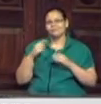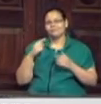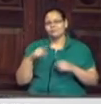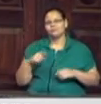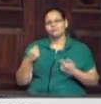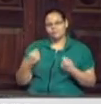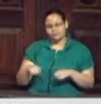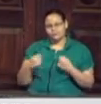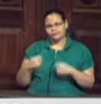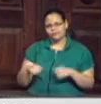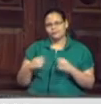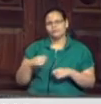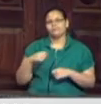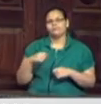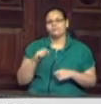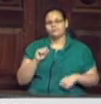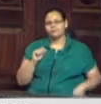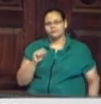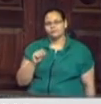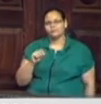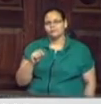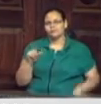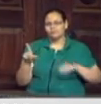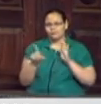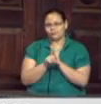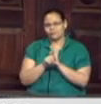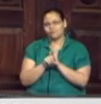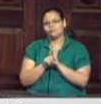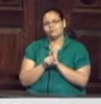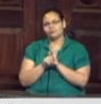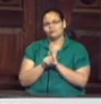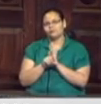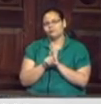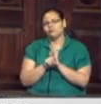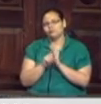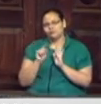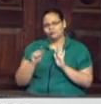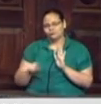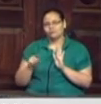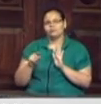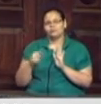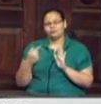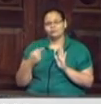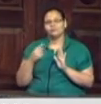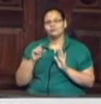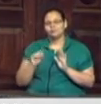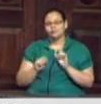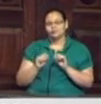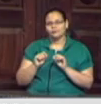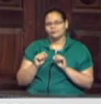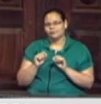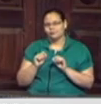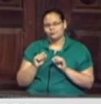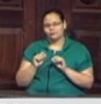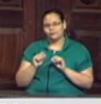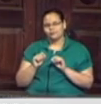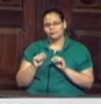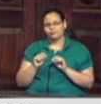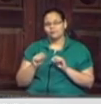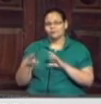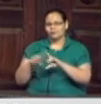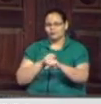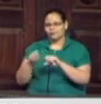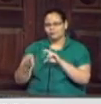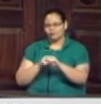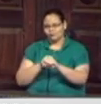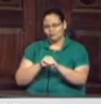fundamental que nós tenhamos legislações que regulamente a questão da